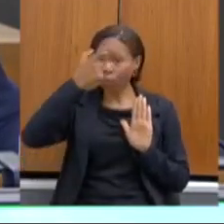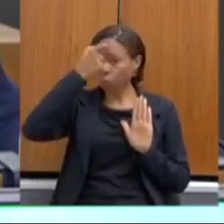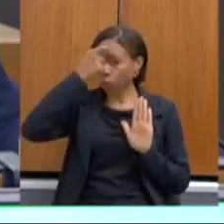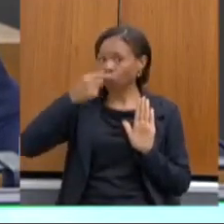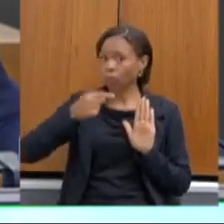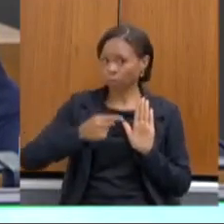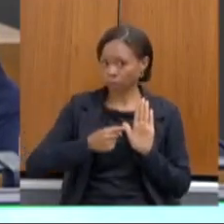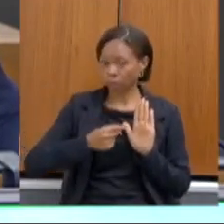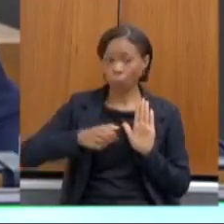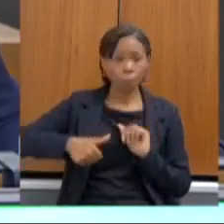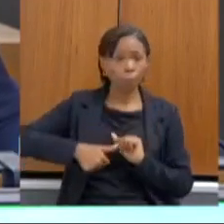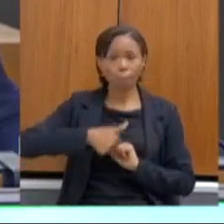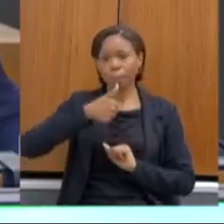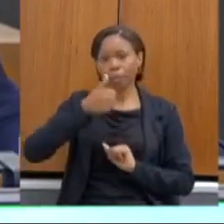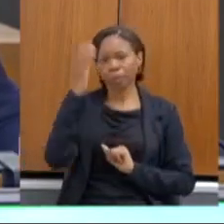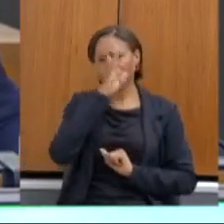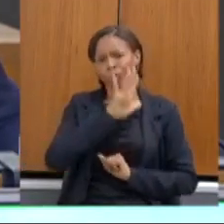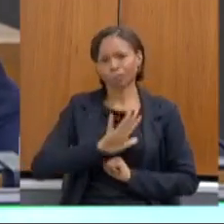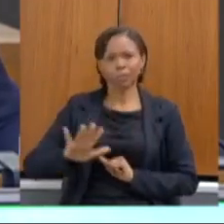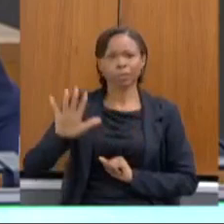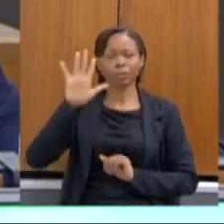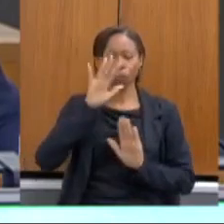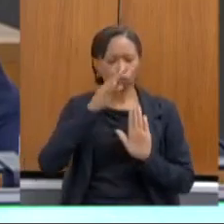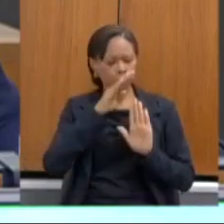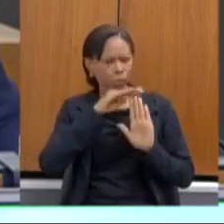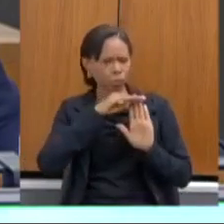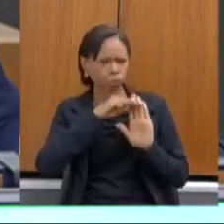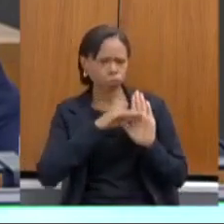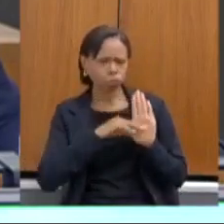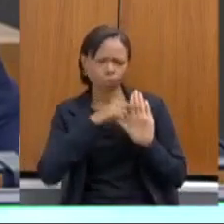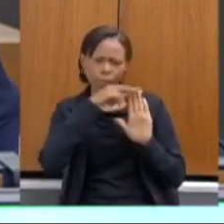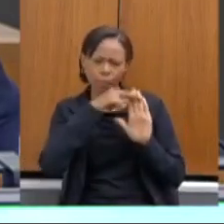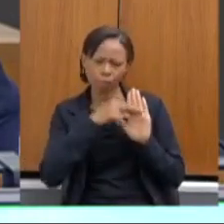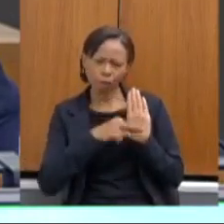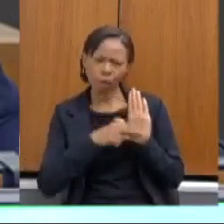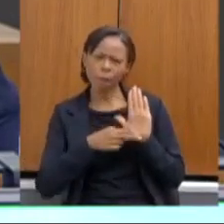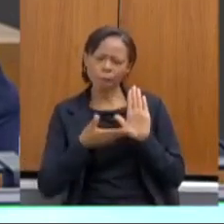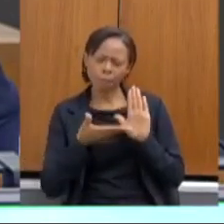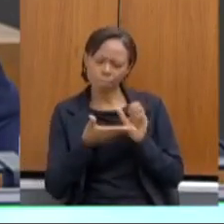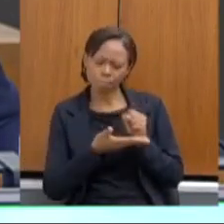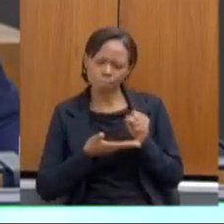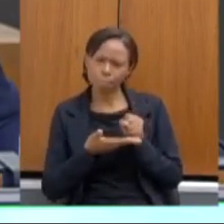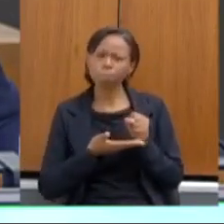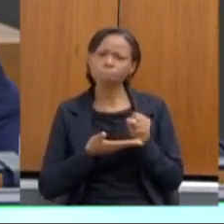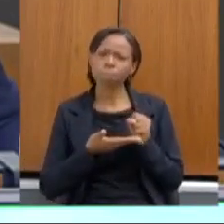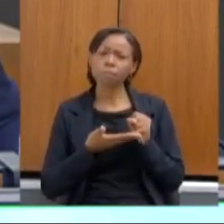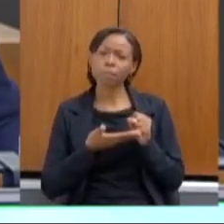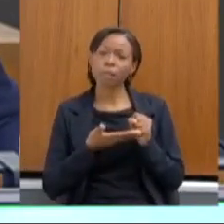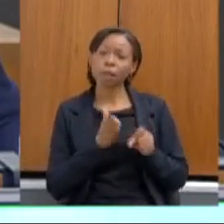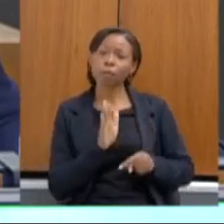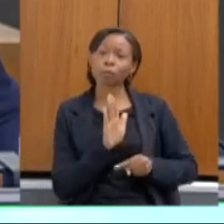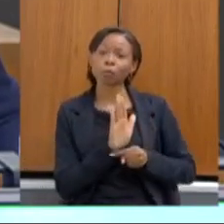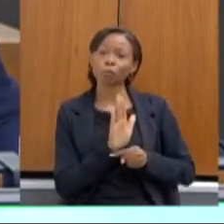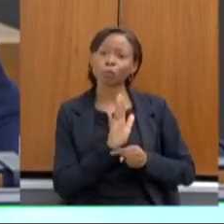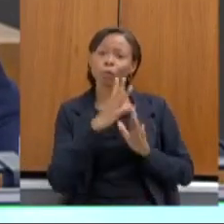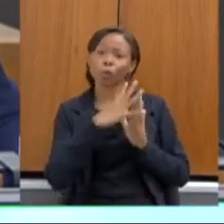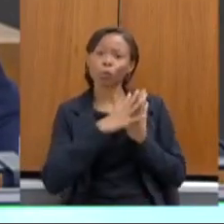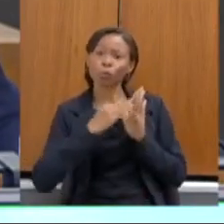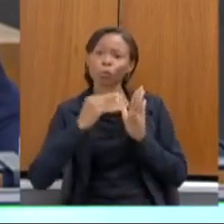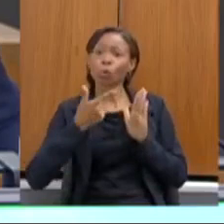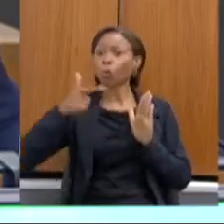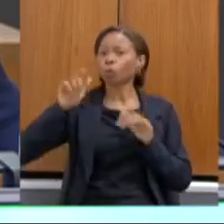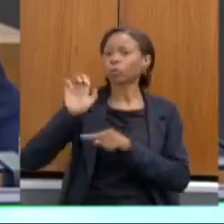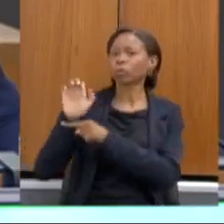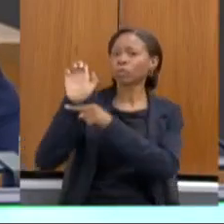realizado nesses critérios e esse plano inclusive Serviu de parâmetro para que outros estados